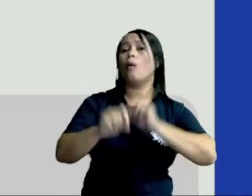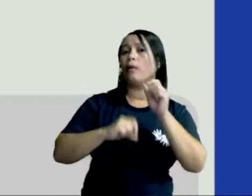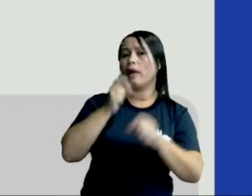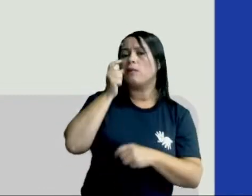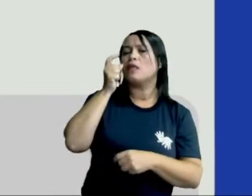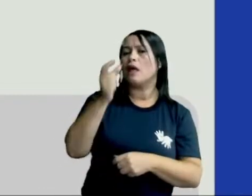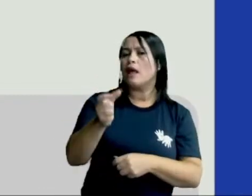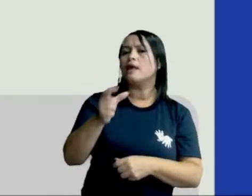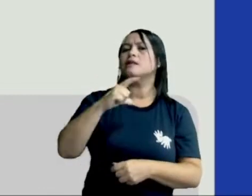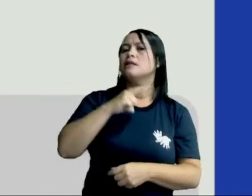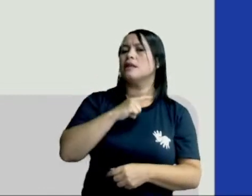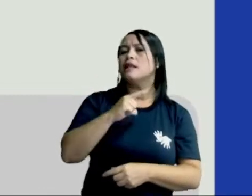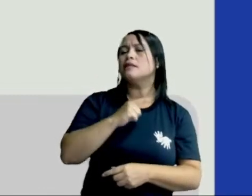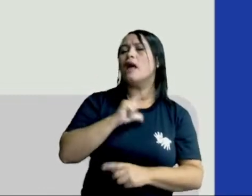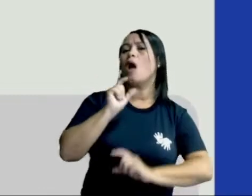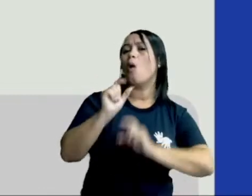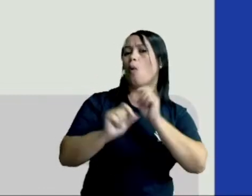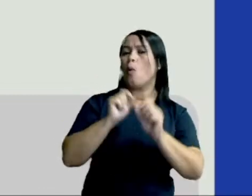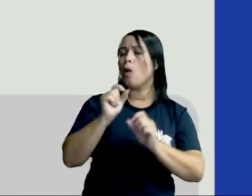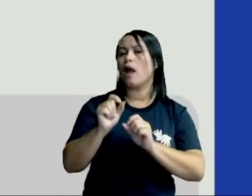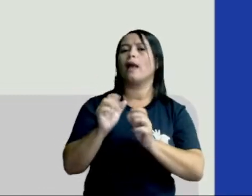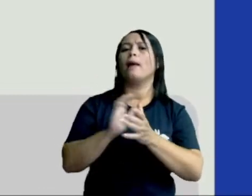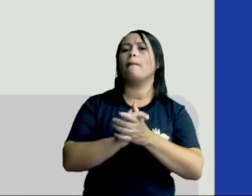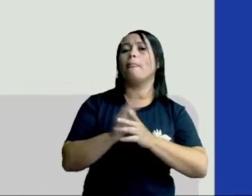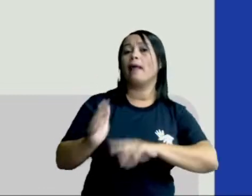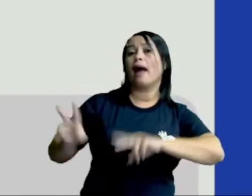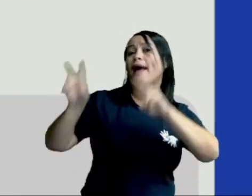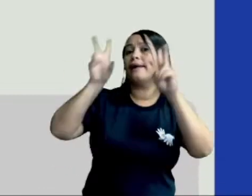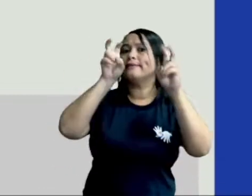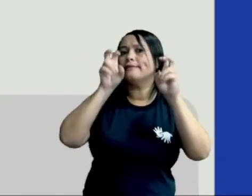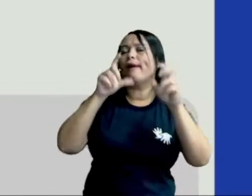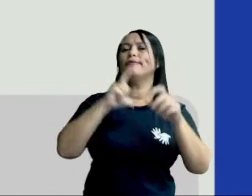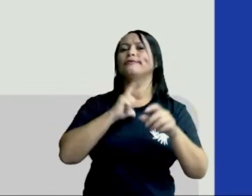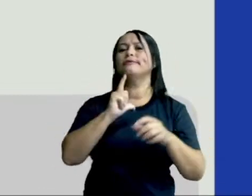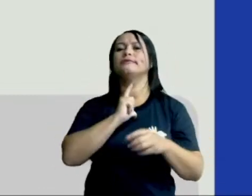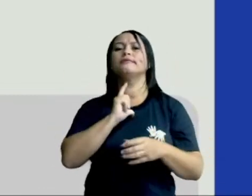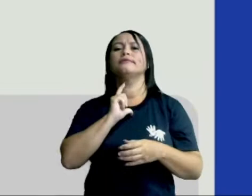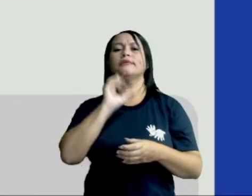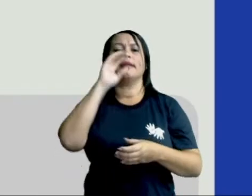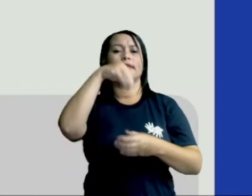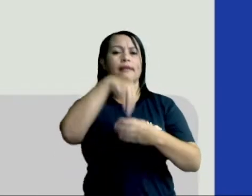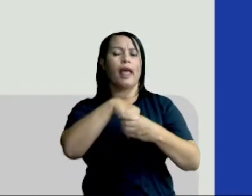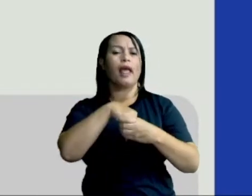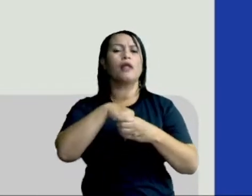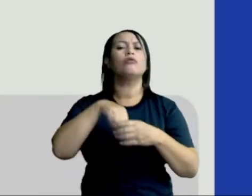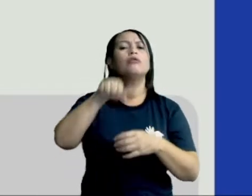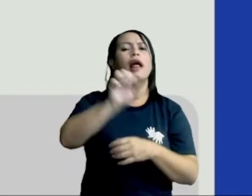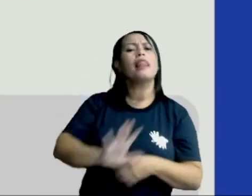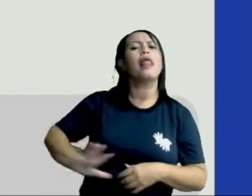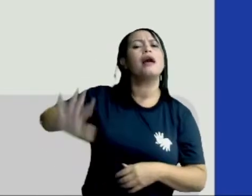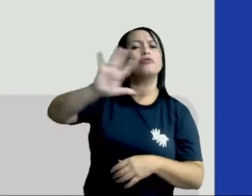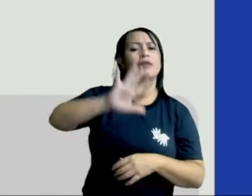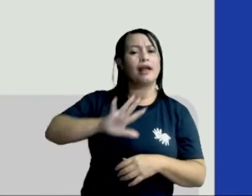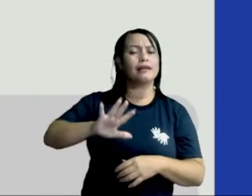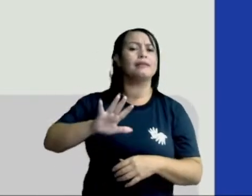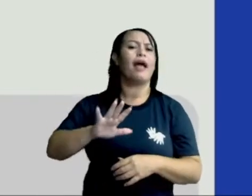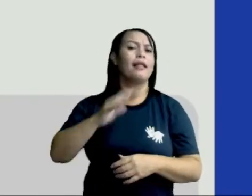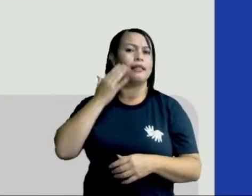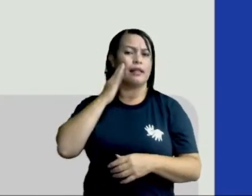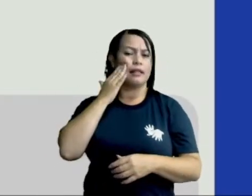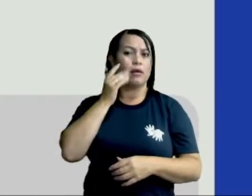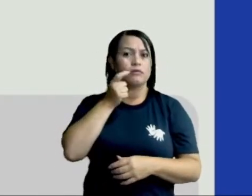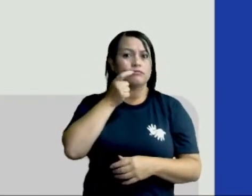de tratar a questão do pertencimento, da nacionalidade de forma